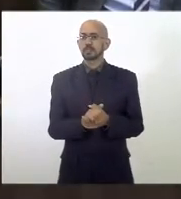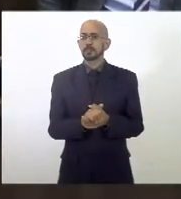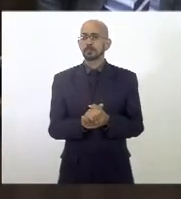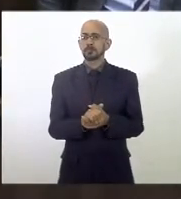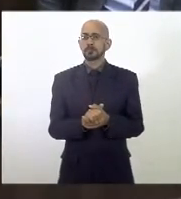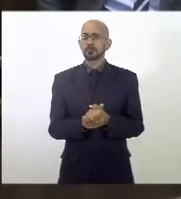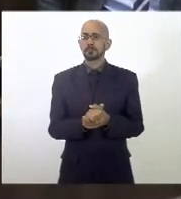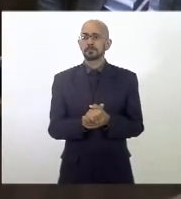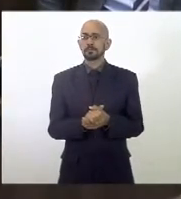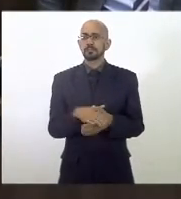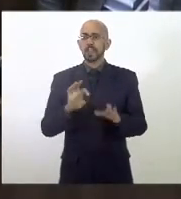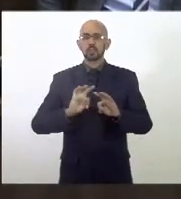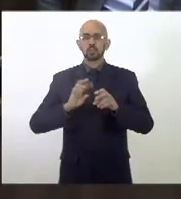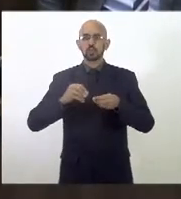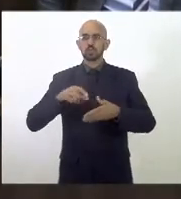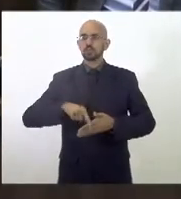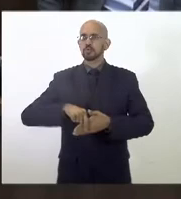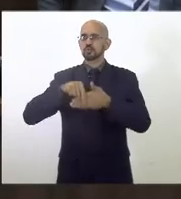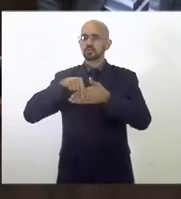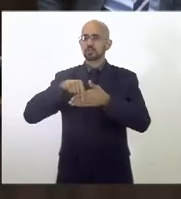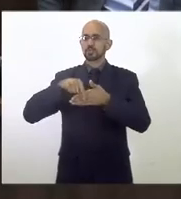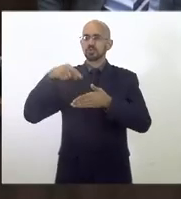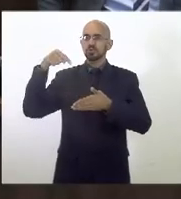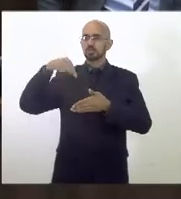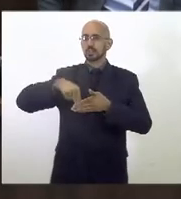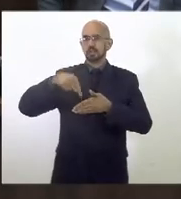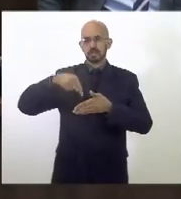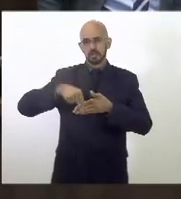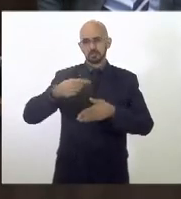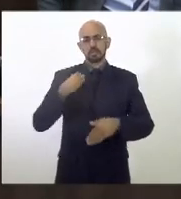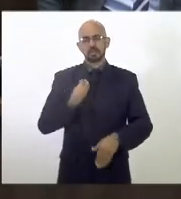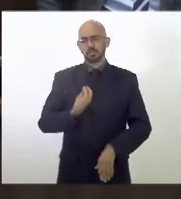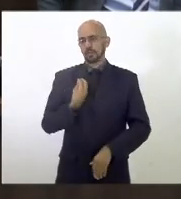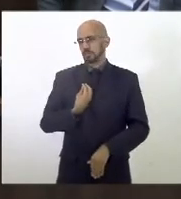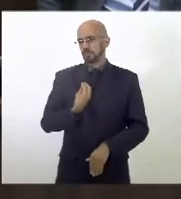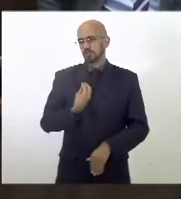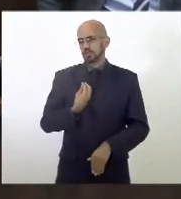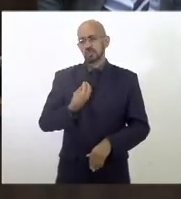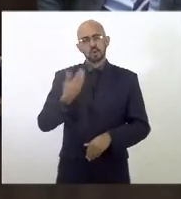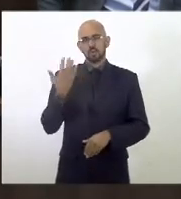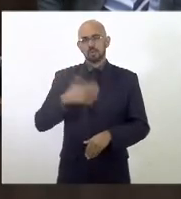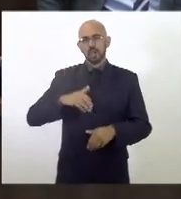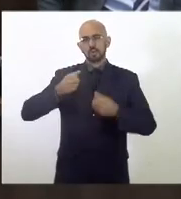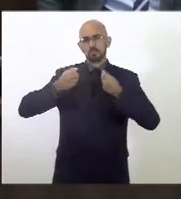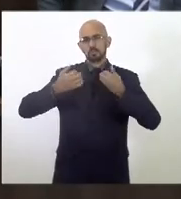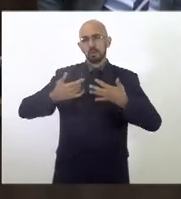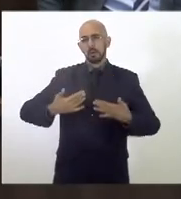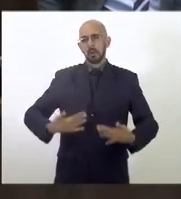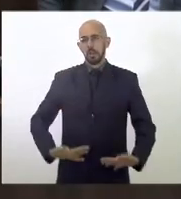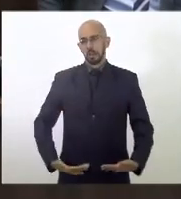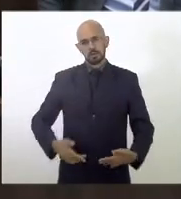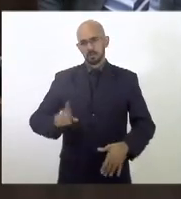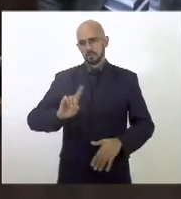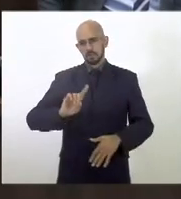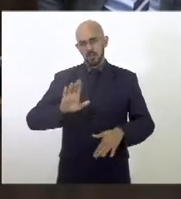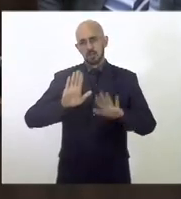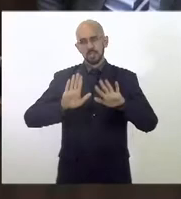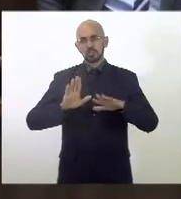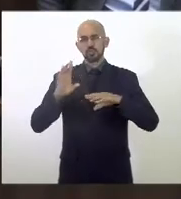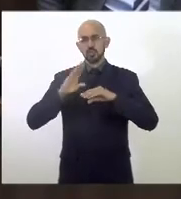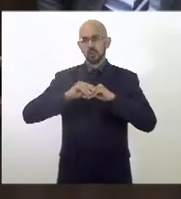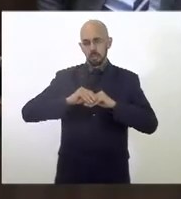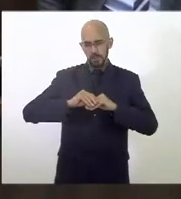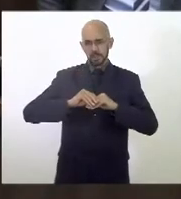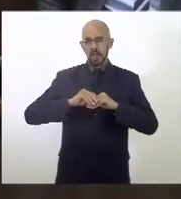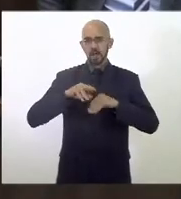As autoridades. Não vou me alongar, mas realmente queria colaborar com as palavras aí do presidente Antônio